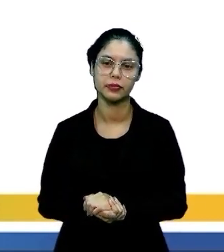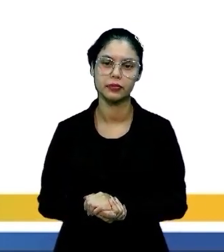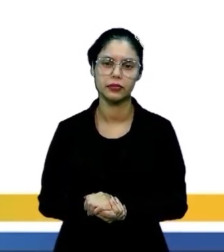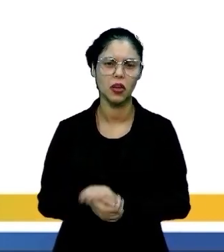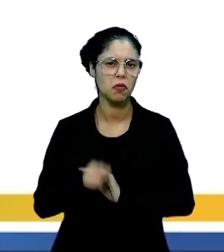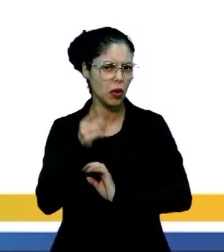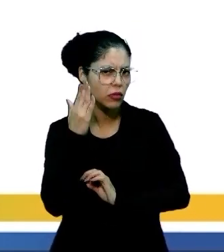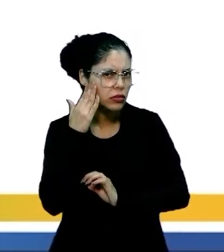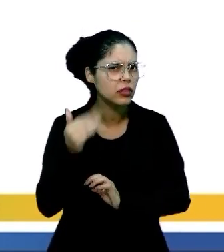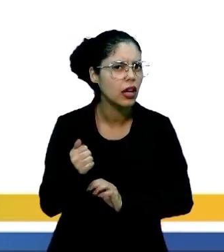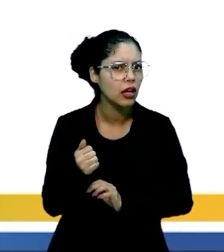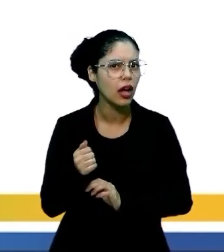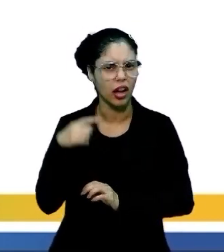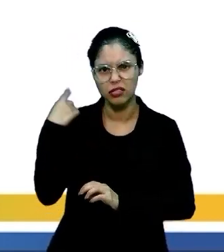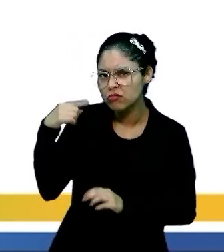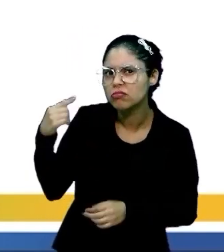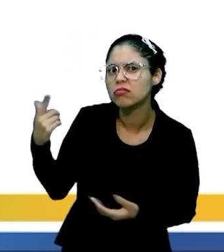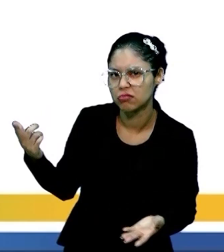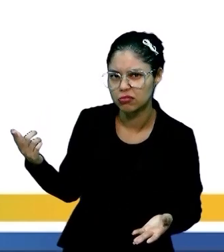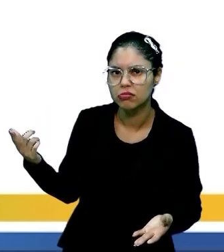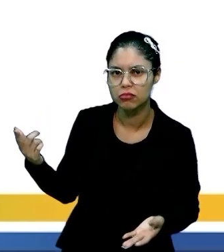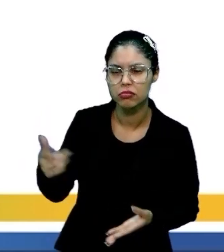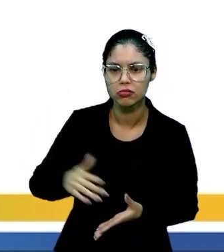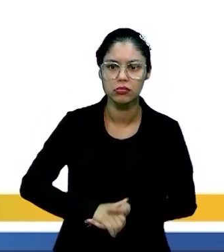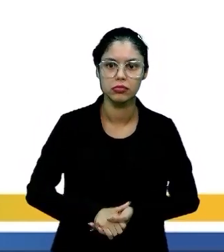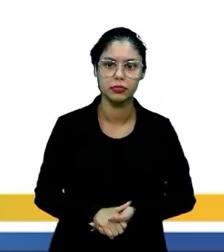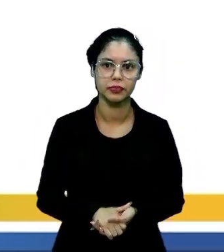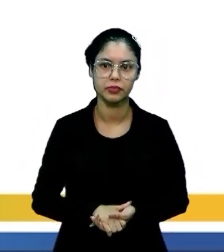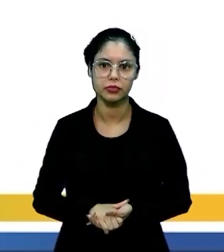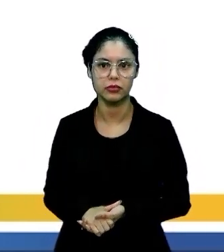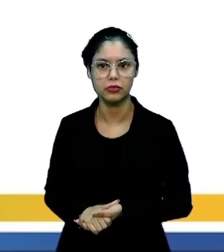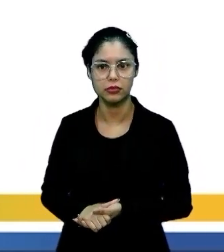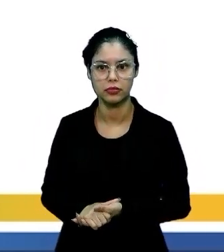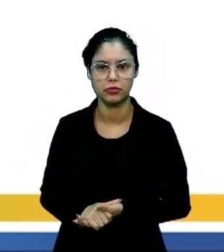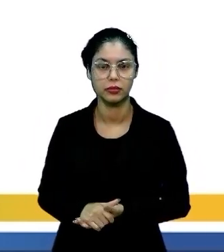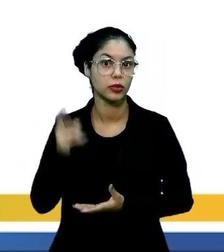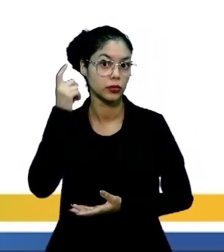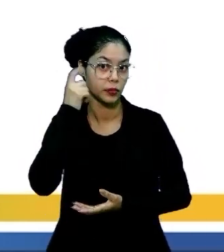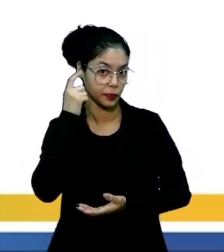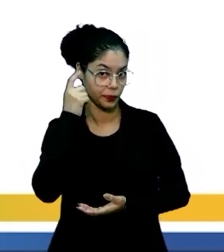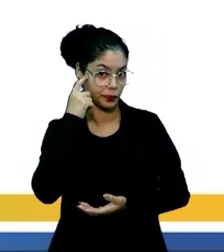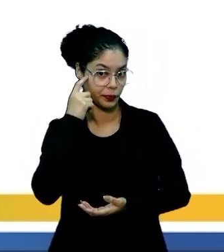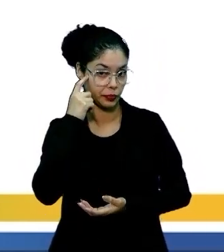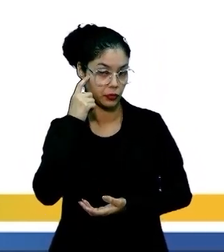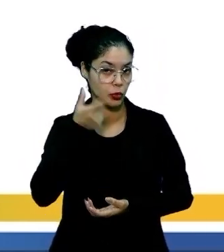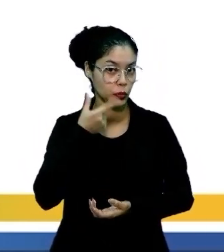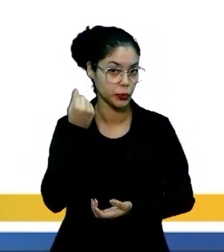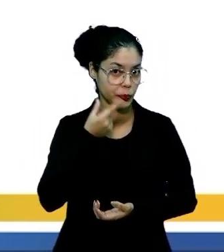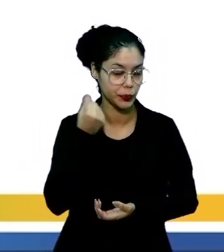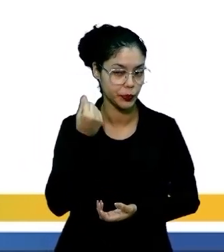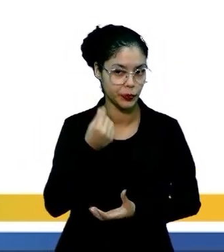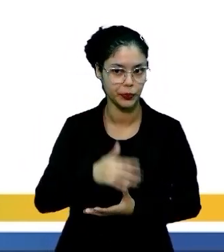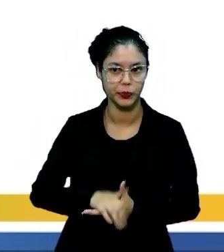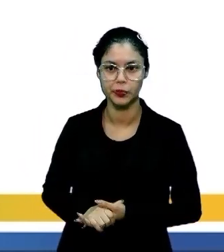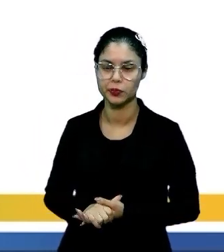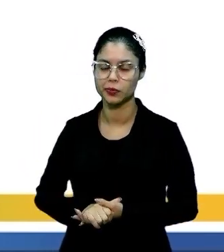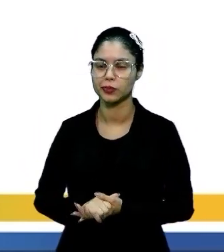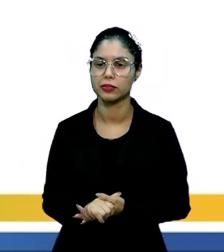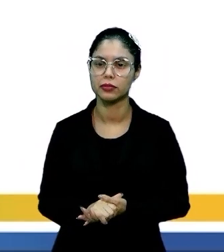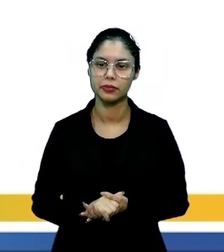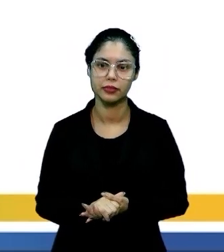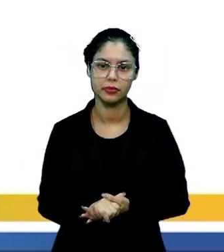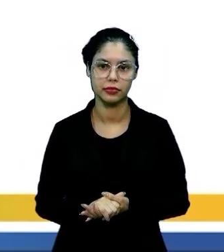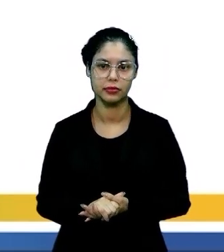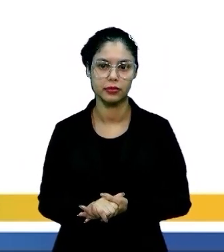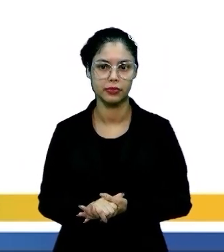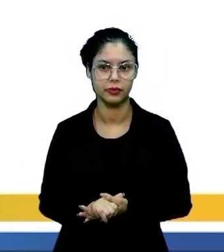Você sabe, aquela maluca. E aí o Garfield, no último balãozinho, ele pensa: You have